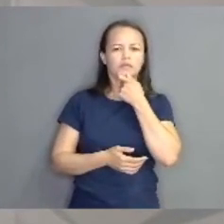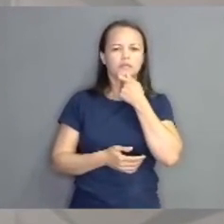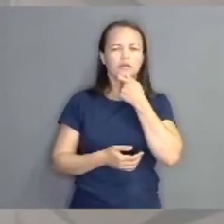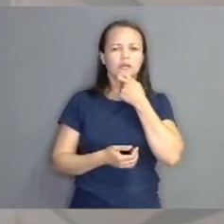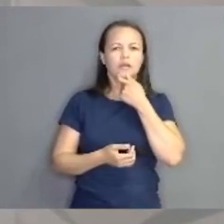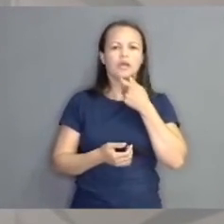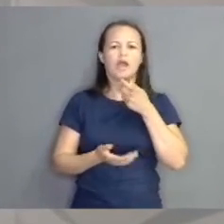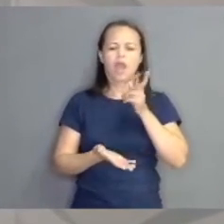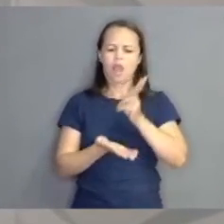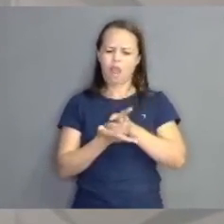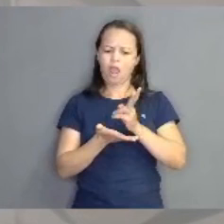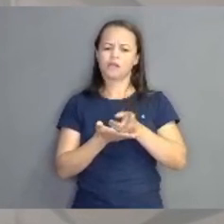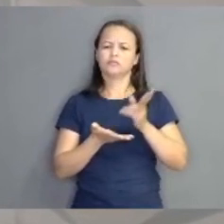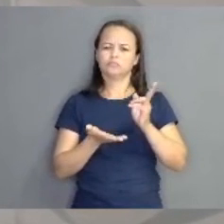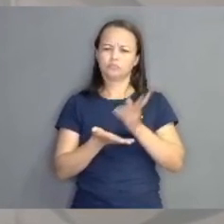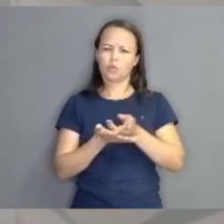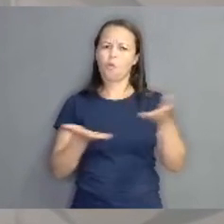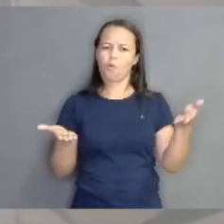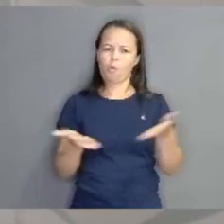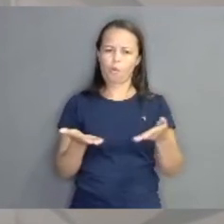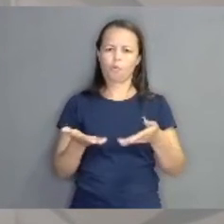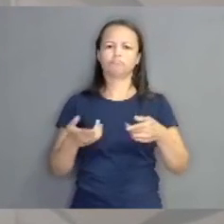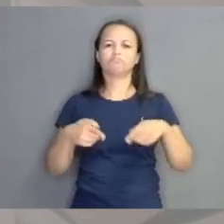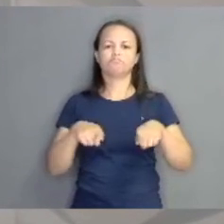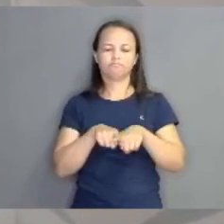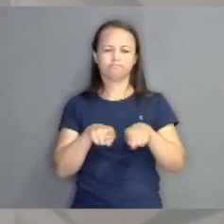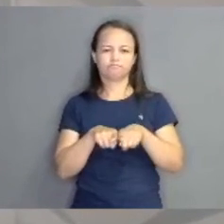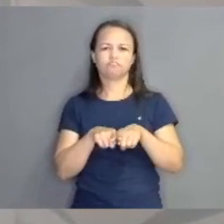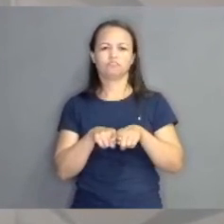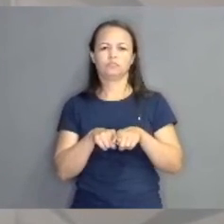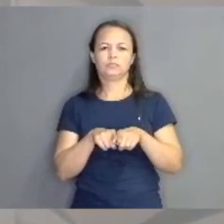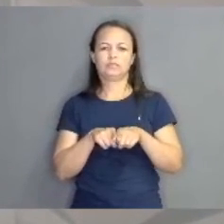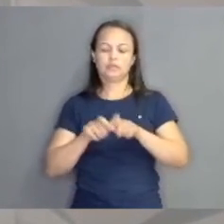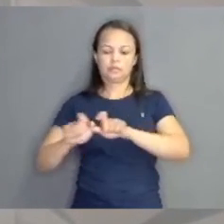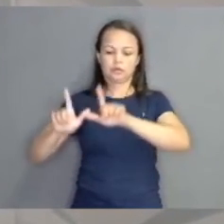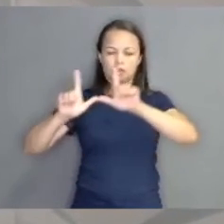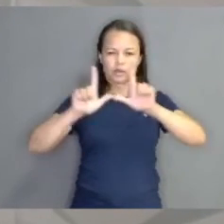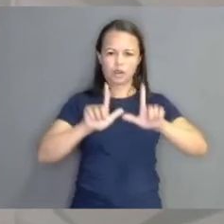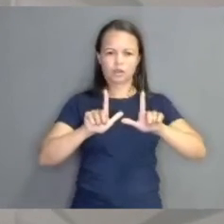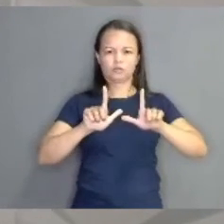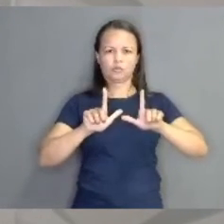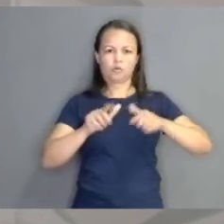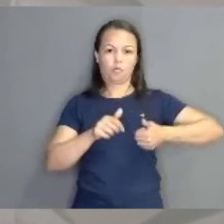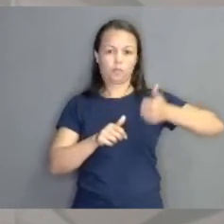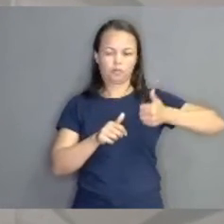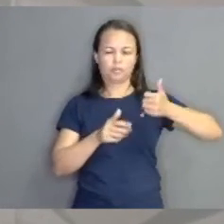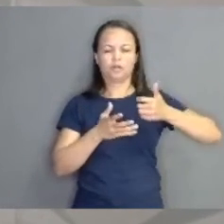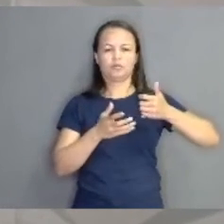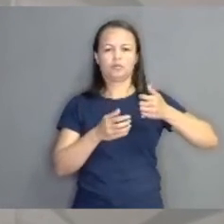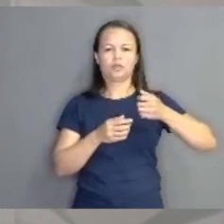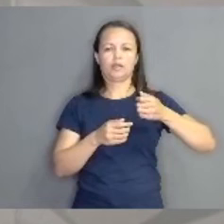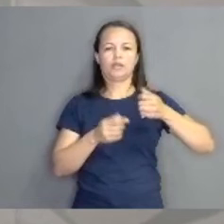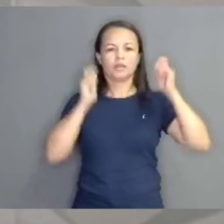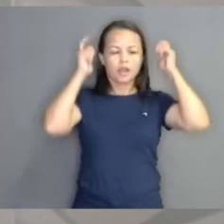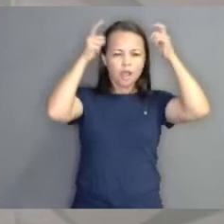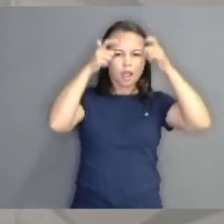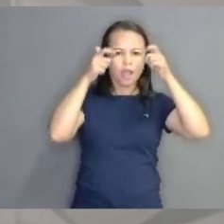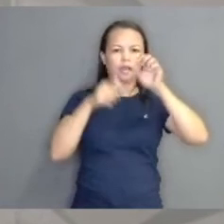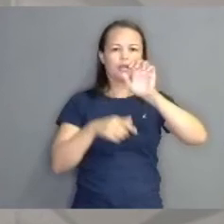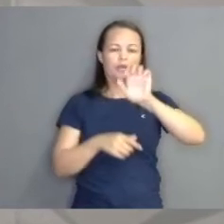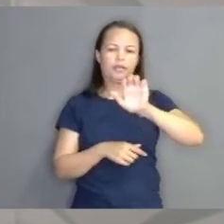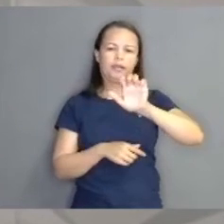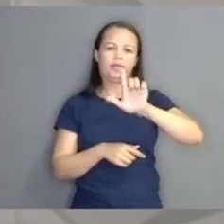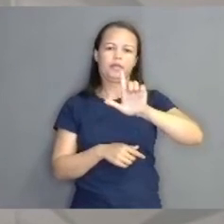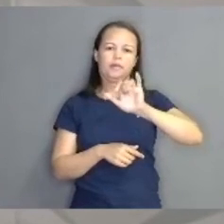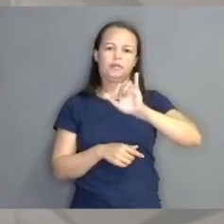até hoje. Porque no início do slide eu coloquei a rainha Elizabeth II. E eu expliquei para vocês que